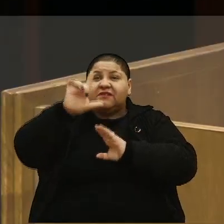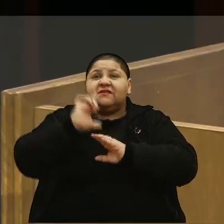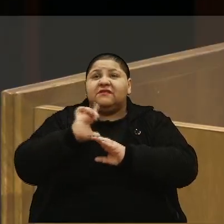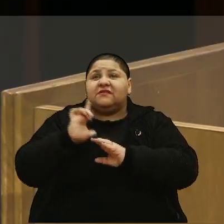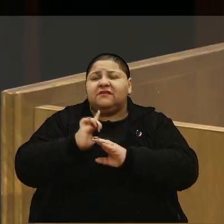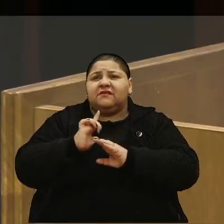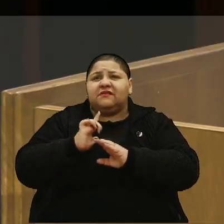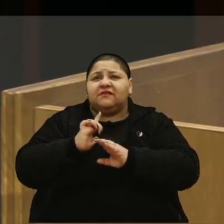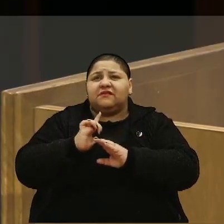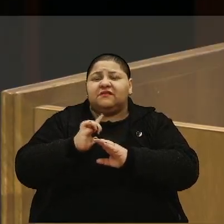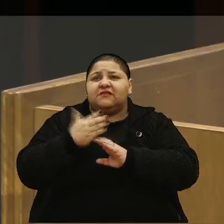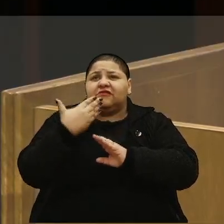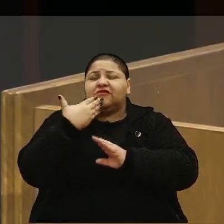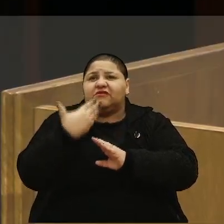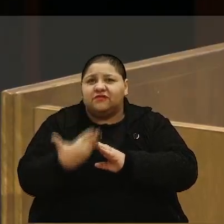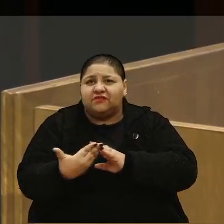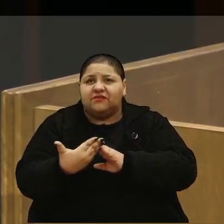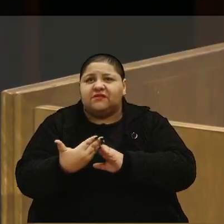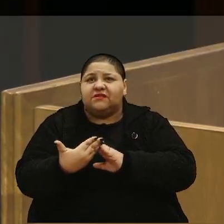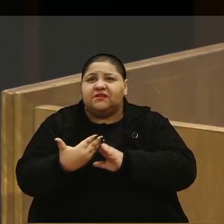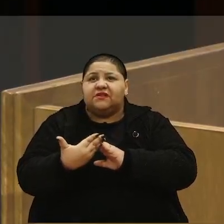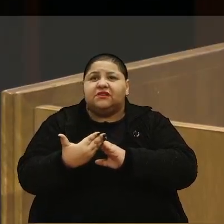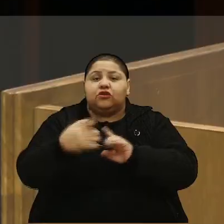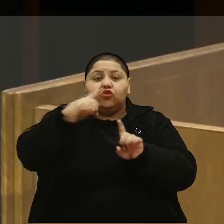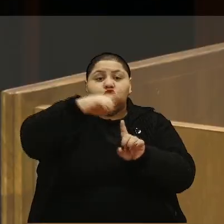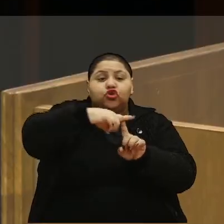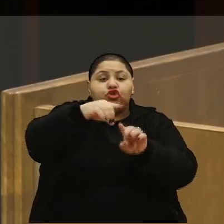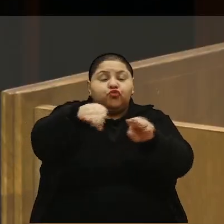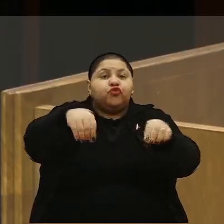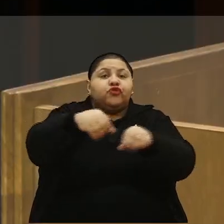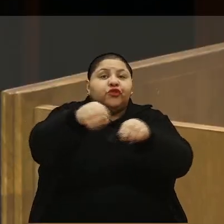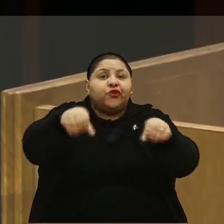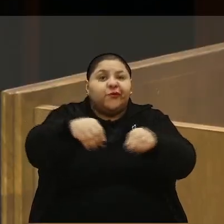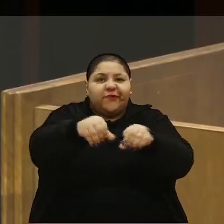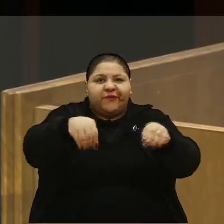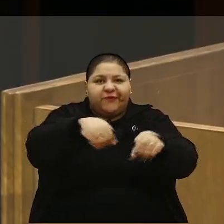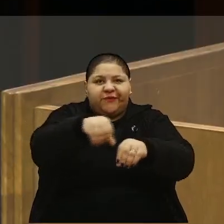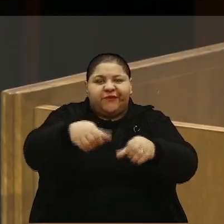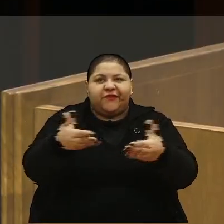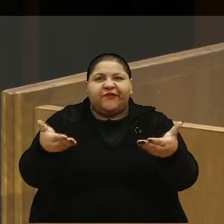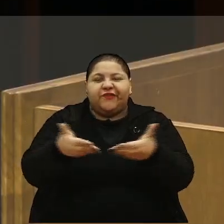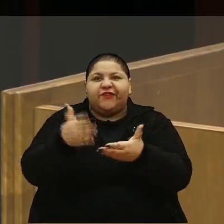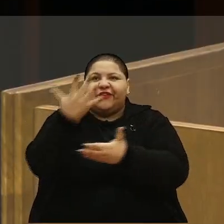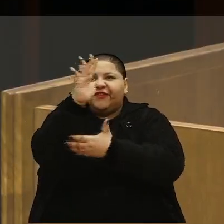ali as orientações de espécies para você fazer o plantio, que